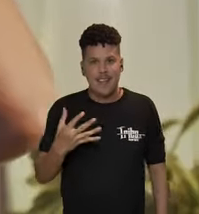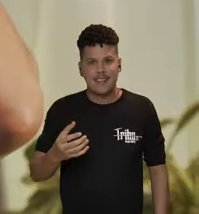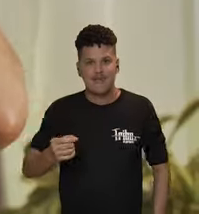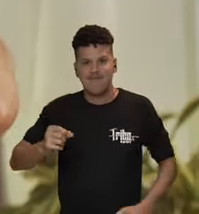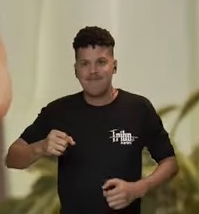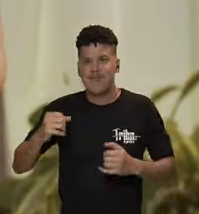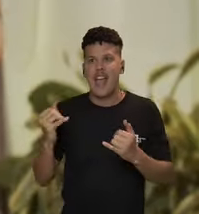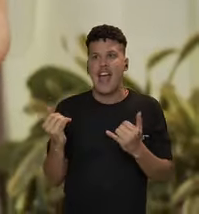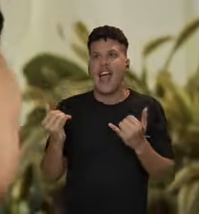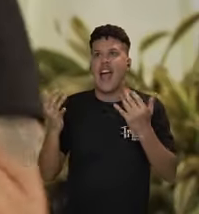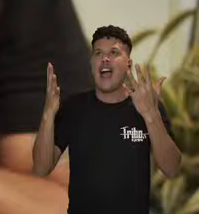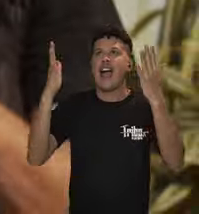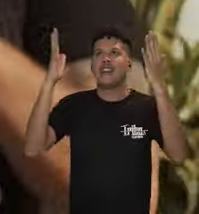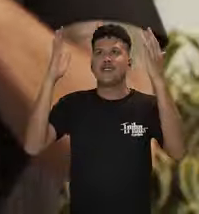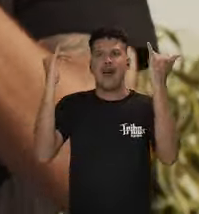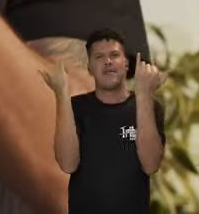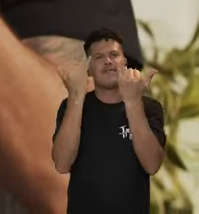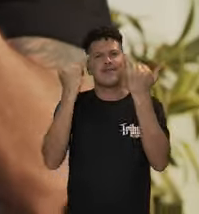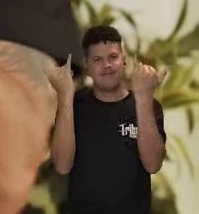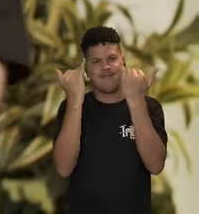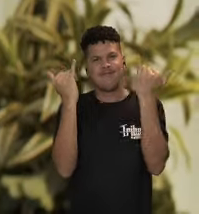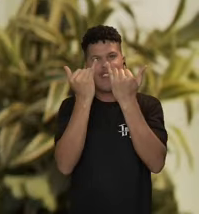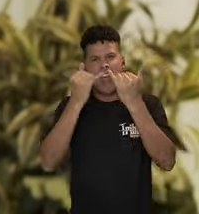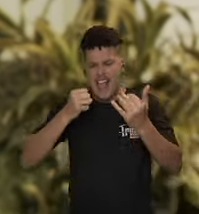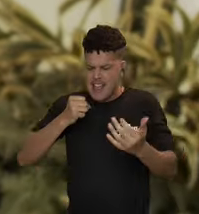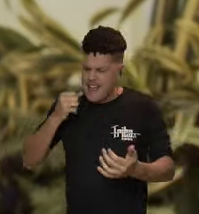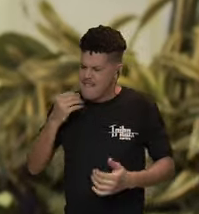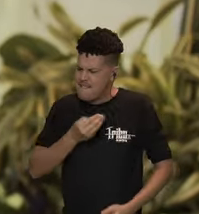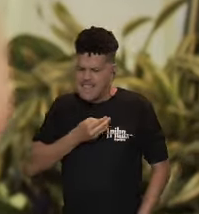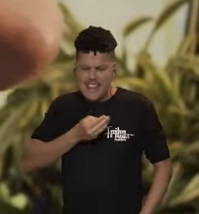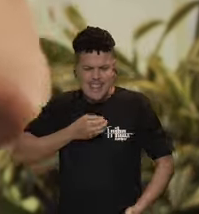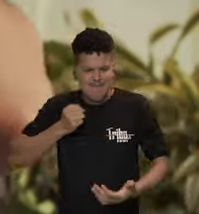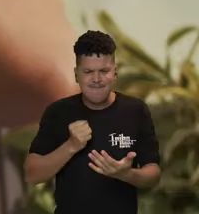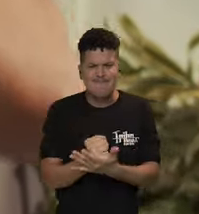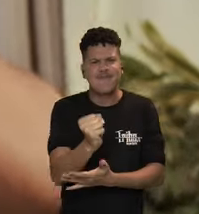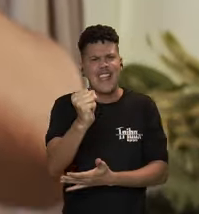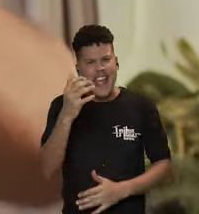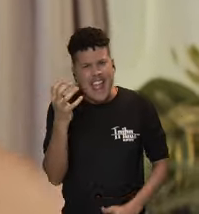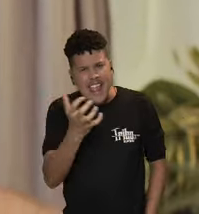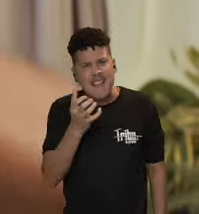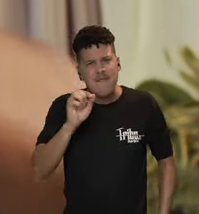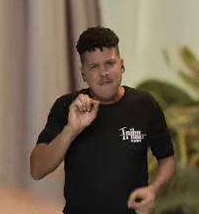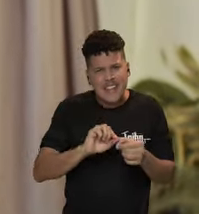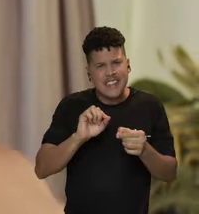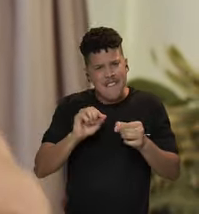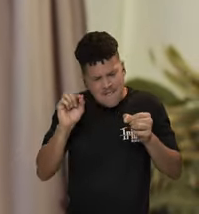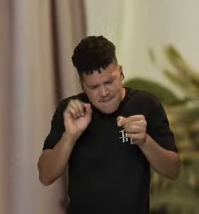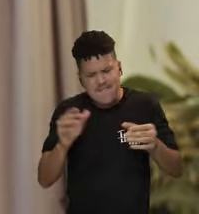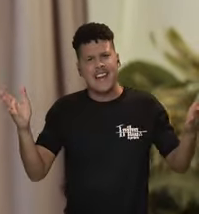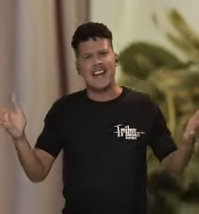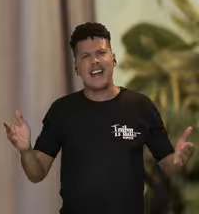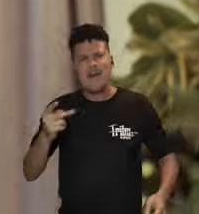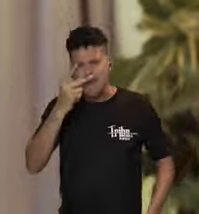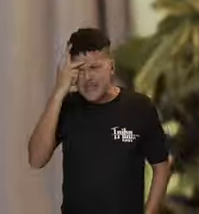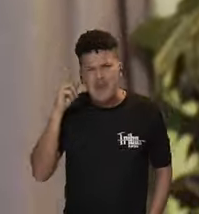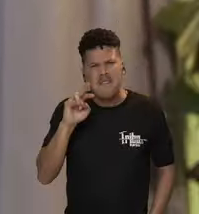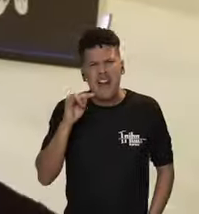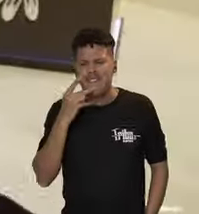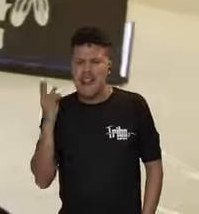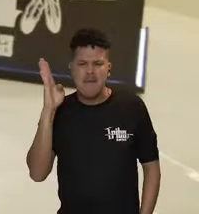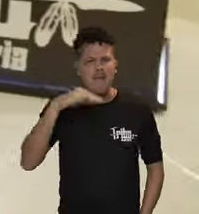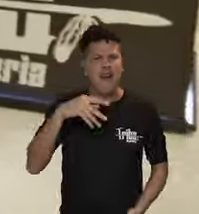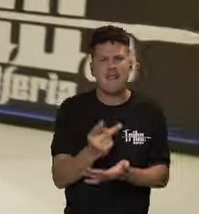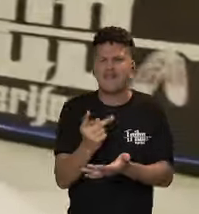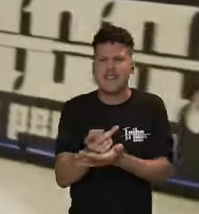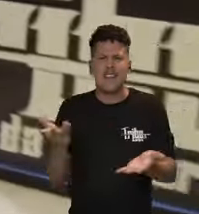bem. Erga as mãos, as taças, tudo passa ligeiro. Quer fazer, então faça. Eles vão falar mal do mesmo